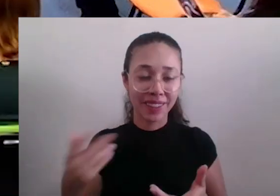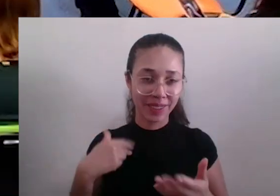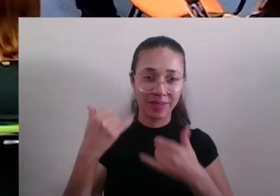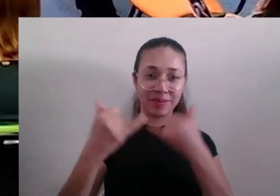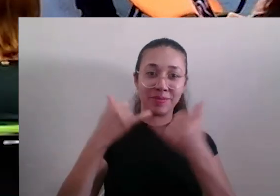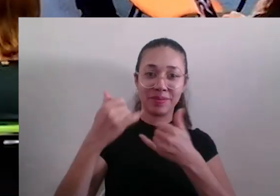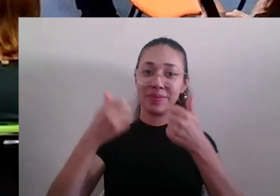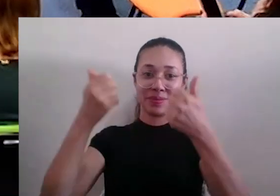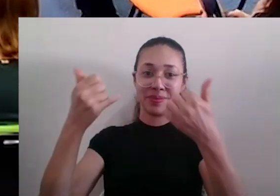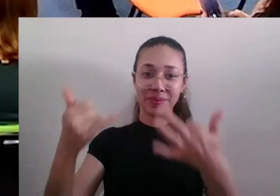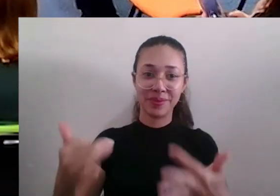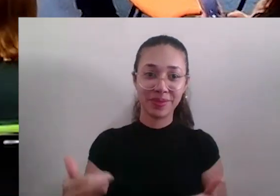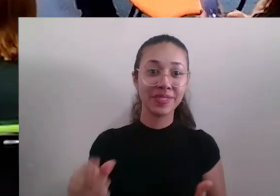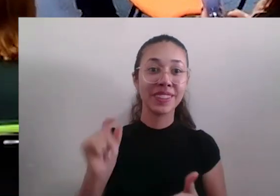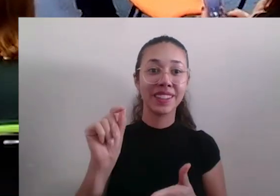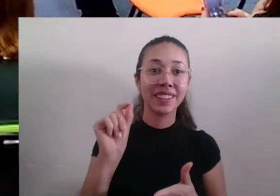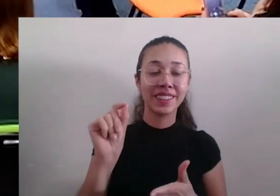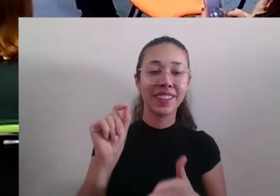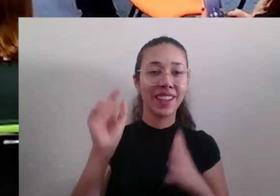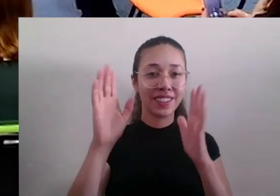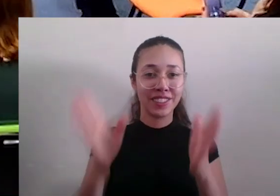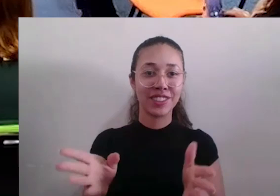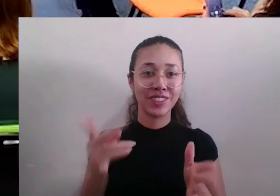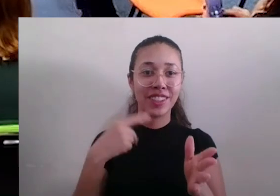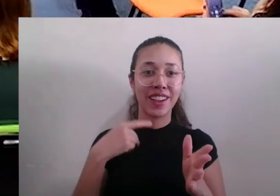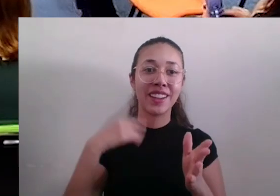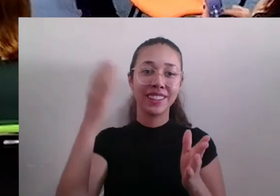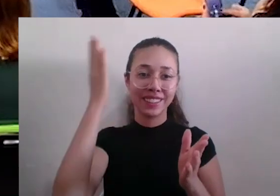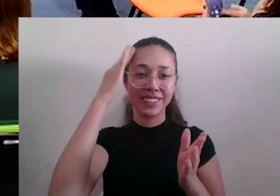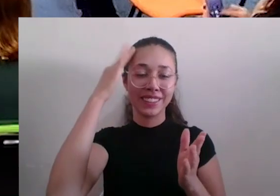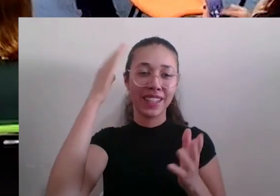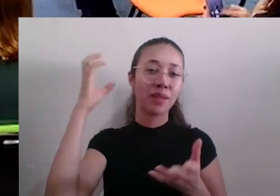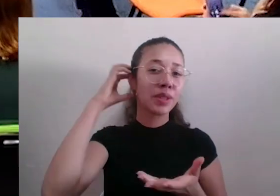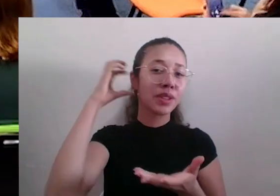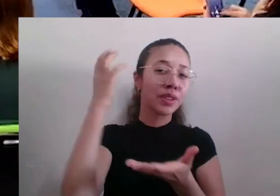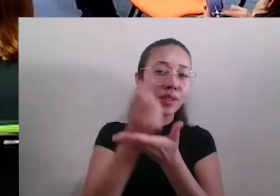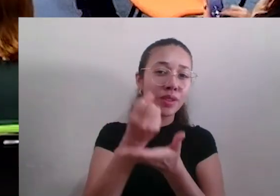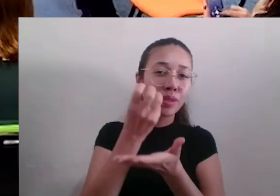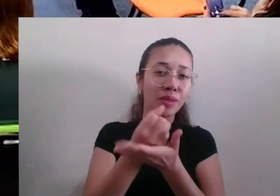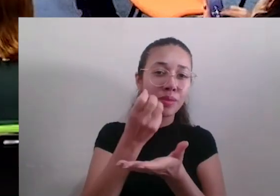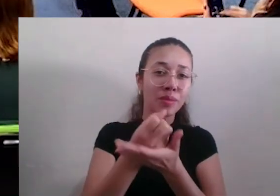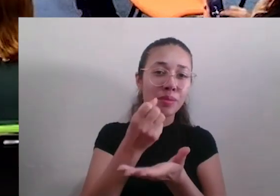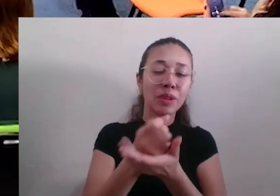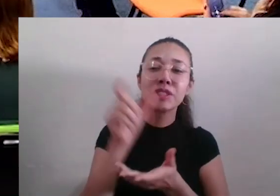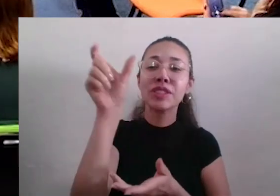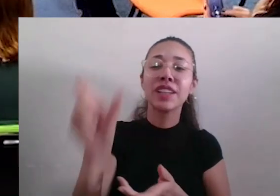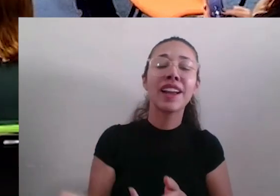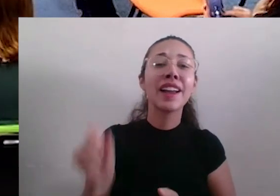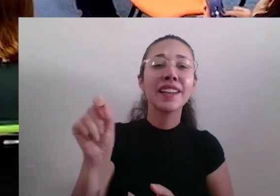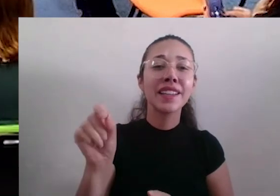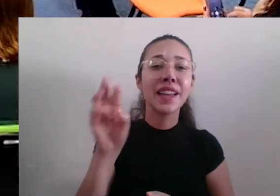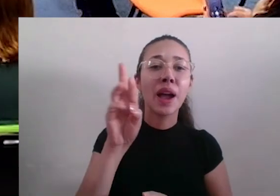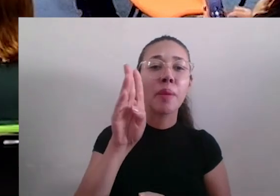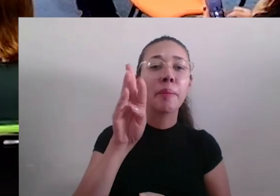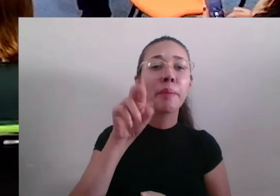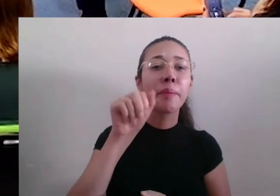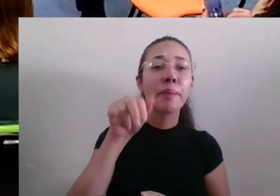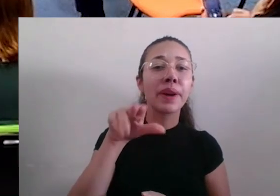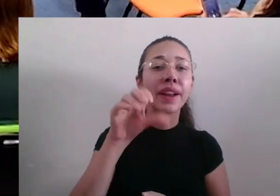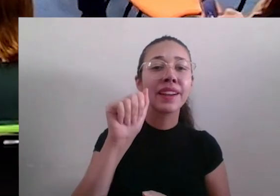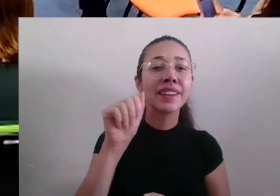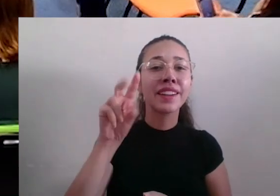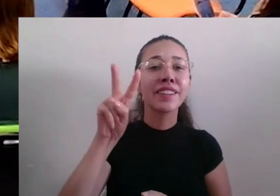que a quem quem já ouviu os podcasts da Rádio novelo tem a impressão que a Branca Viana é é a nossa grande amiga de